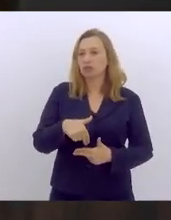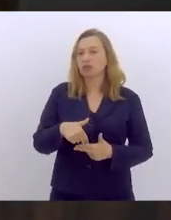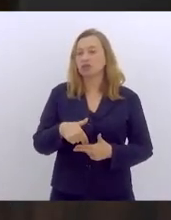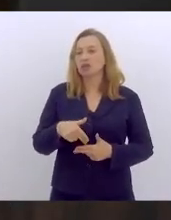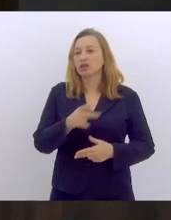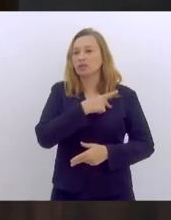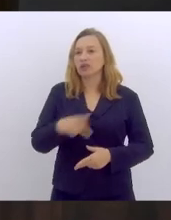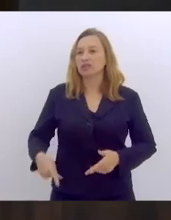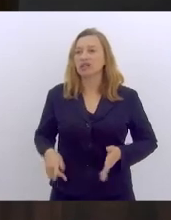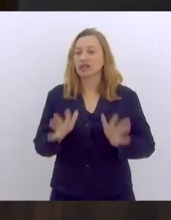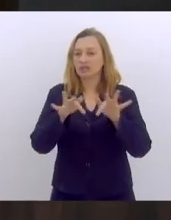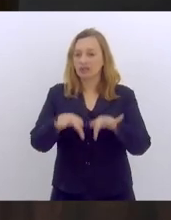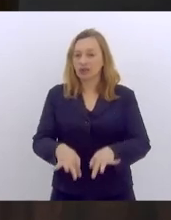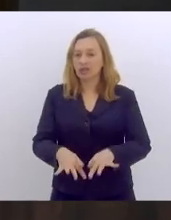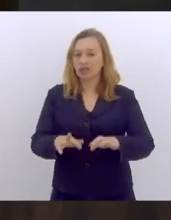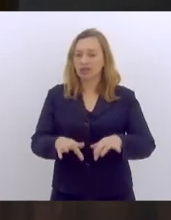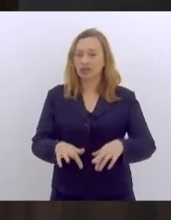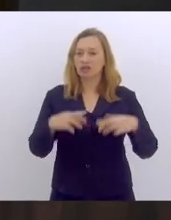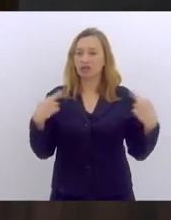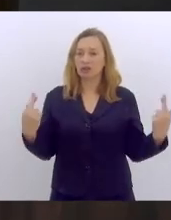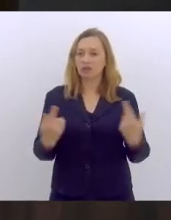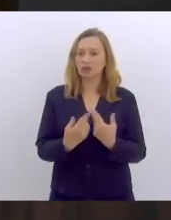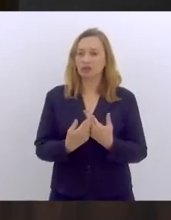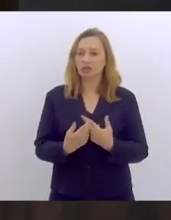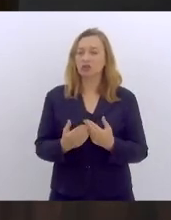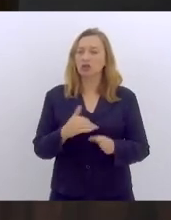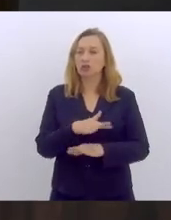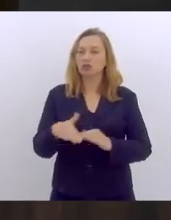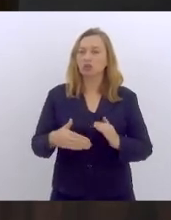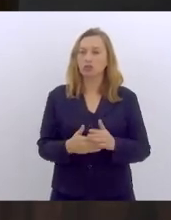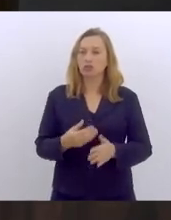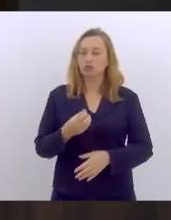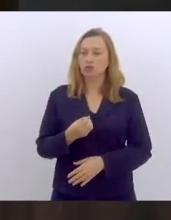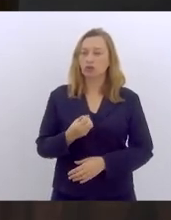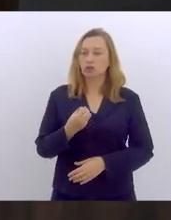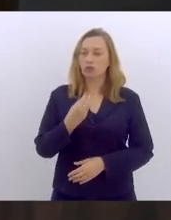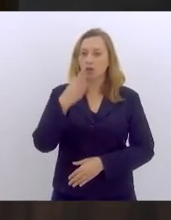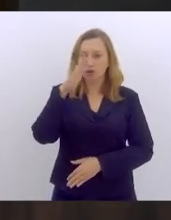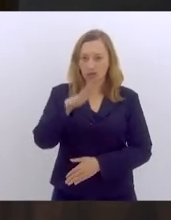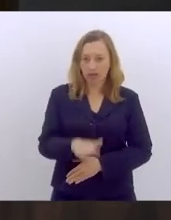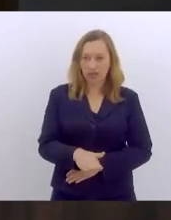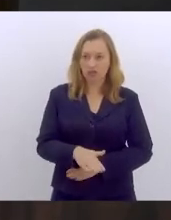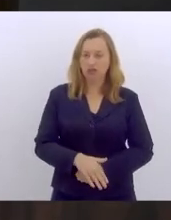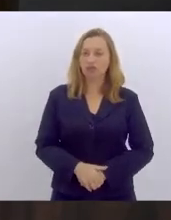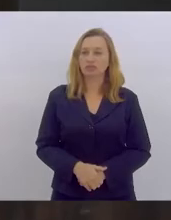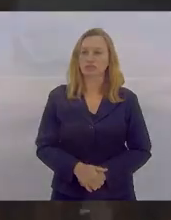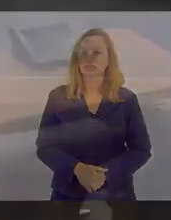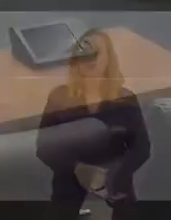presidência declara encerrada a presente sessão. Tenham todos uma ótima tarde.